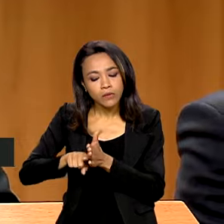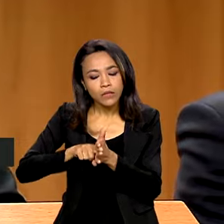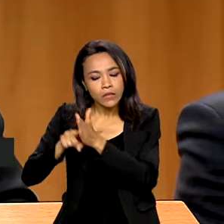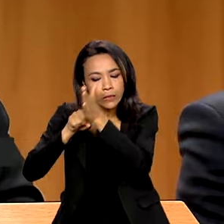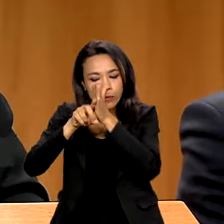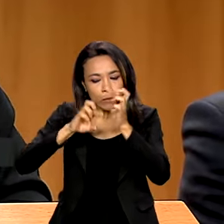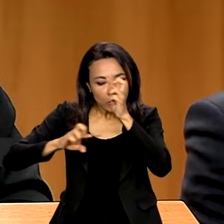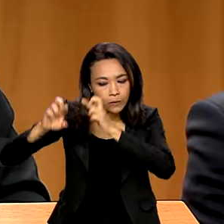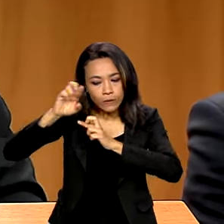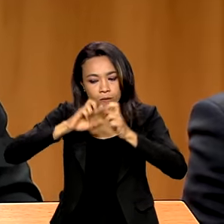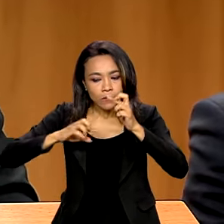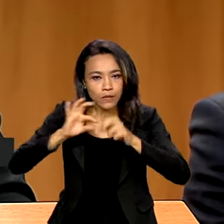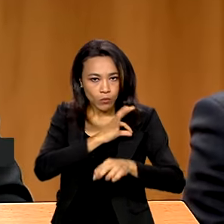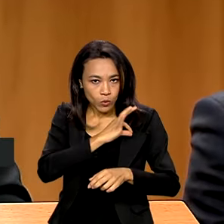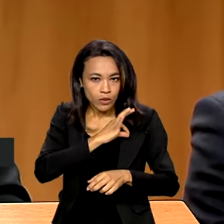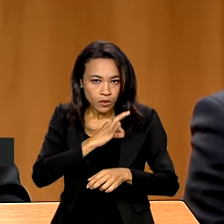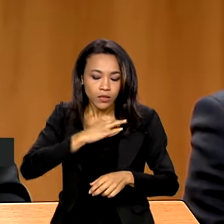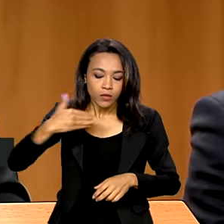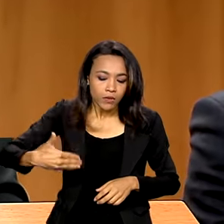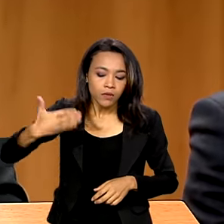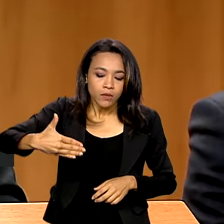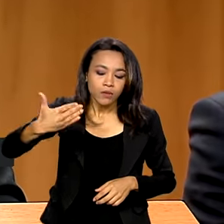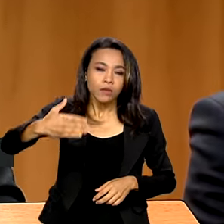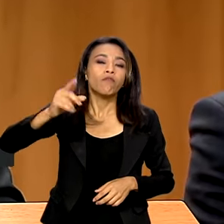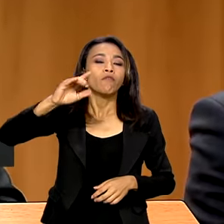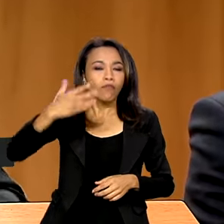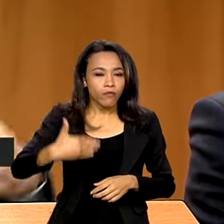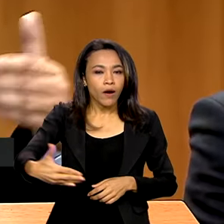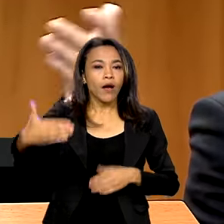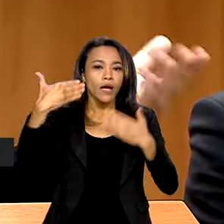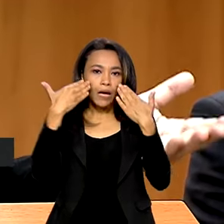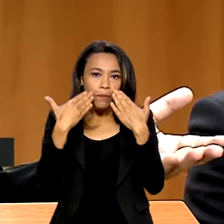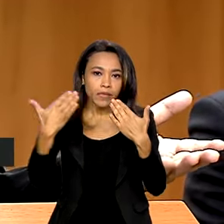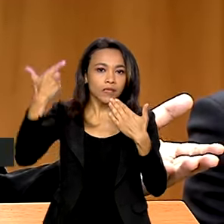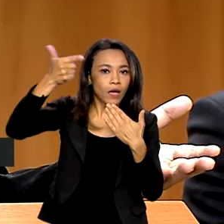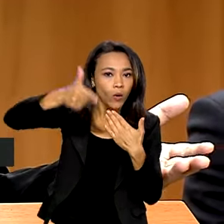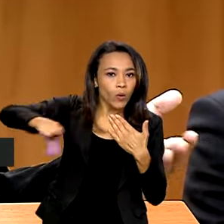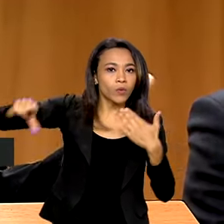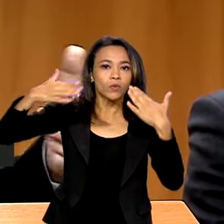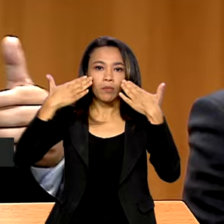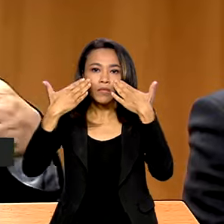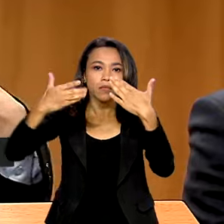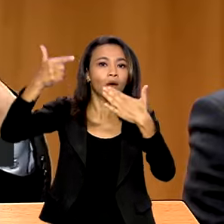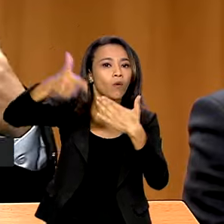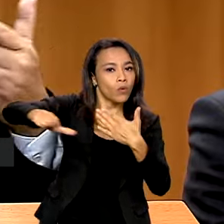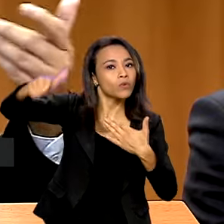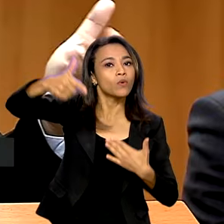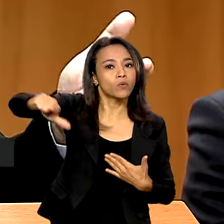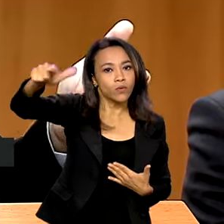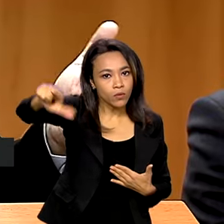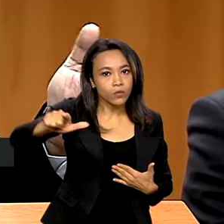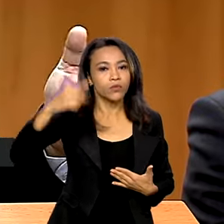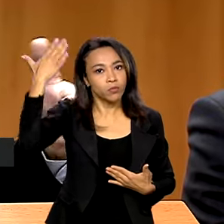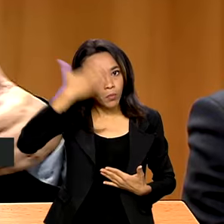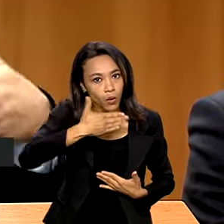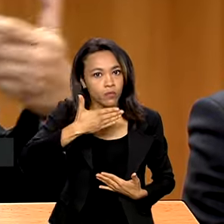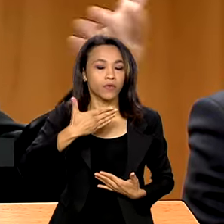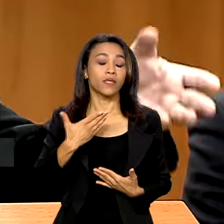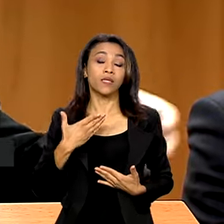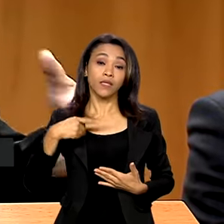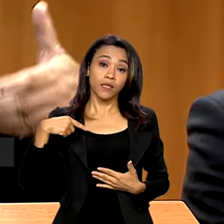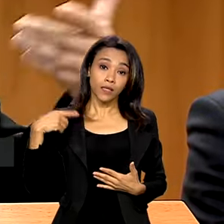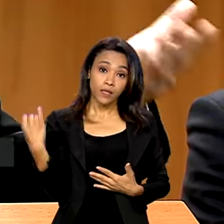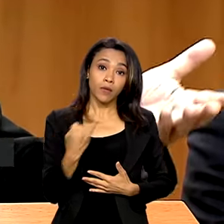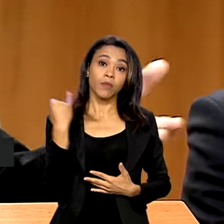nós teremos a apresentação de outros elementos de prova. O que é fundamental